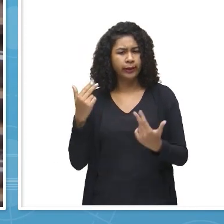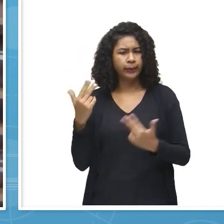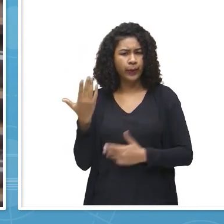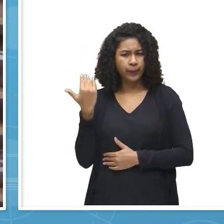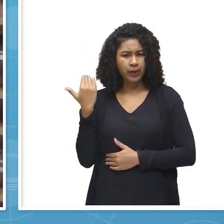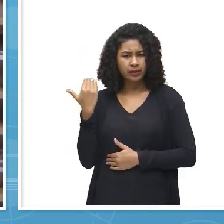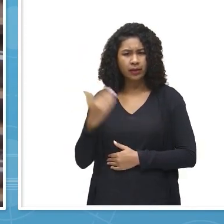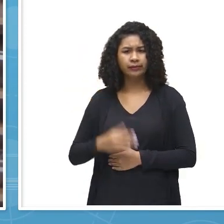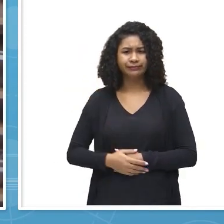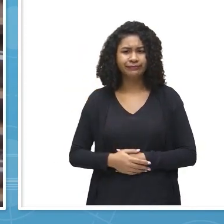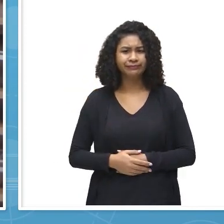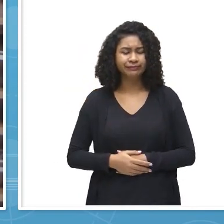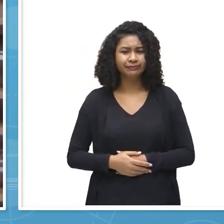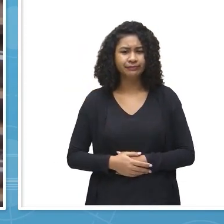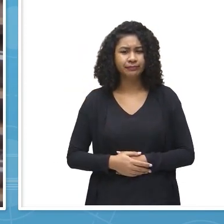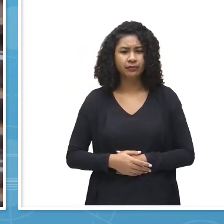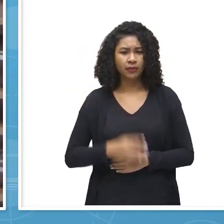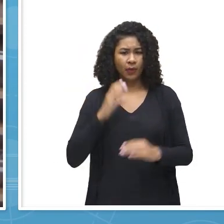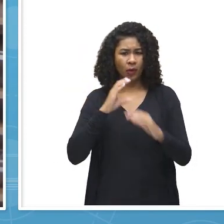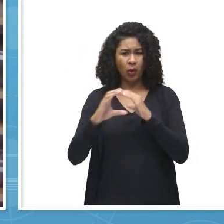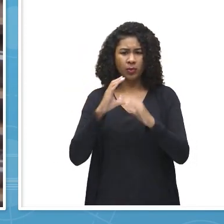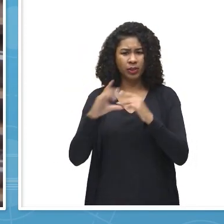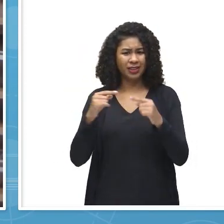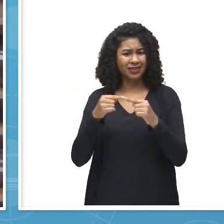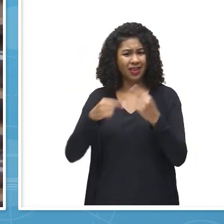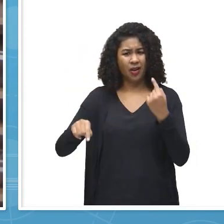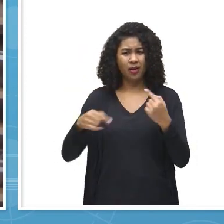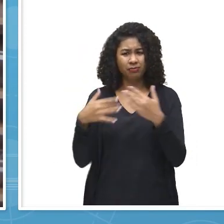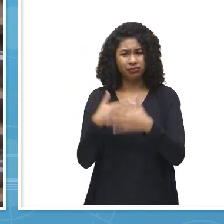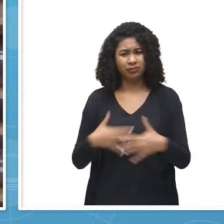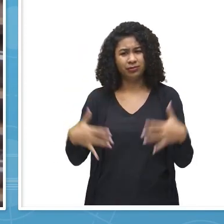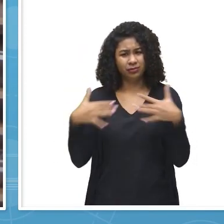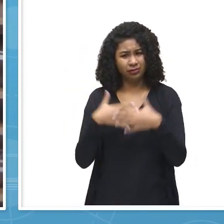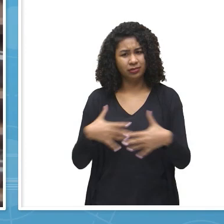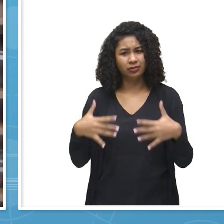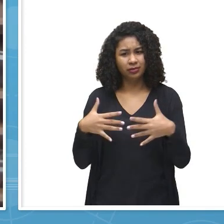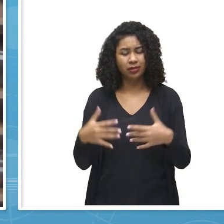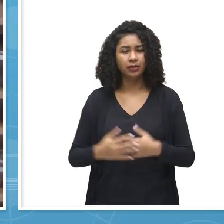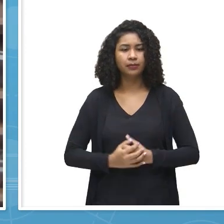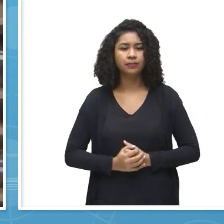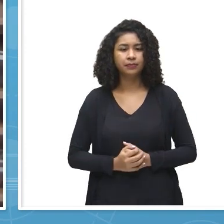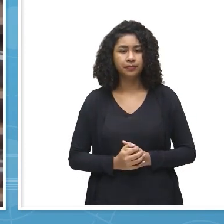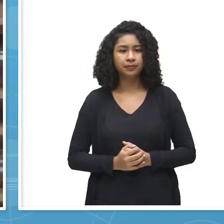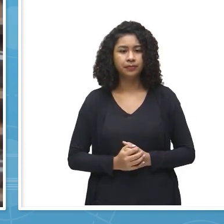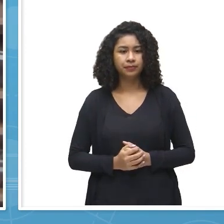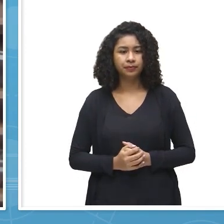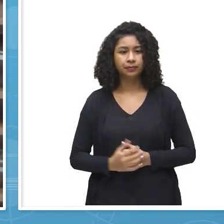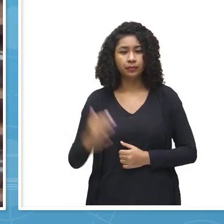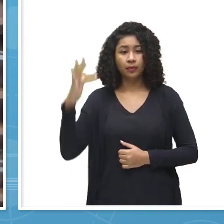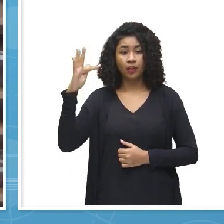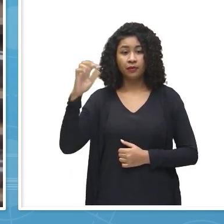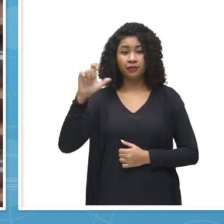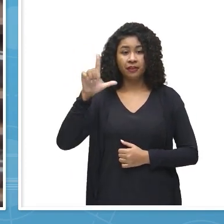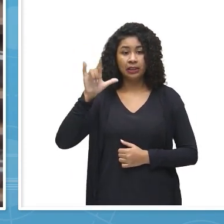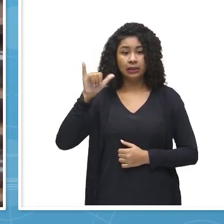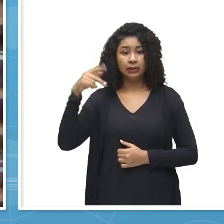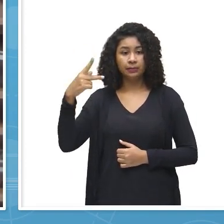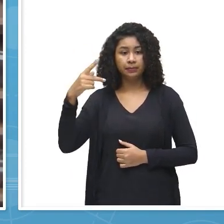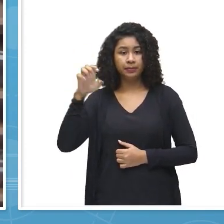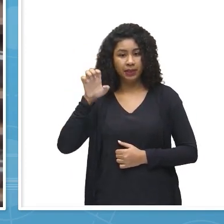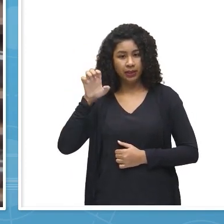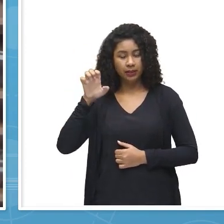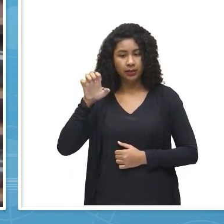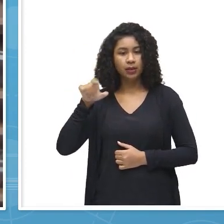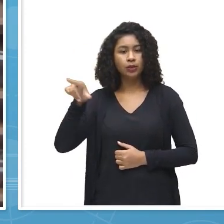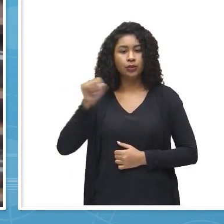é exclusiva aí do tecido conjuntivo, é do tecido nervoso na realidade, tá bom? O Felipe colocou ali